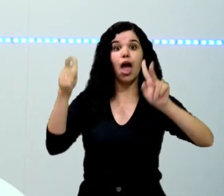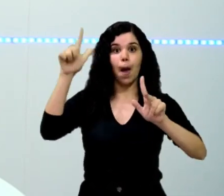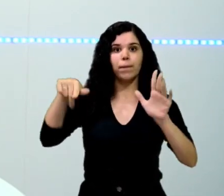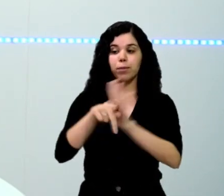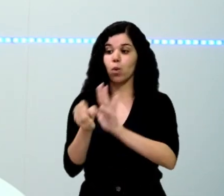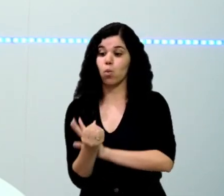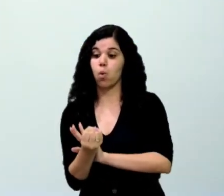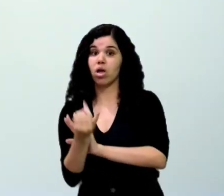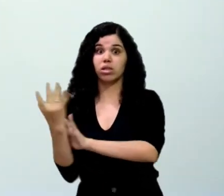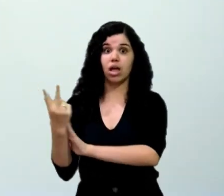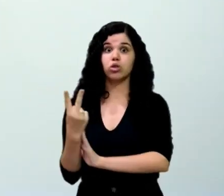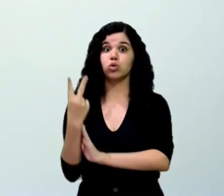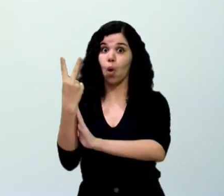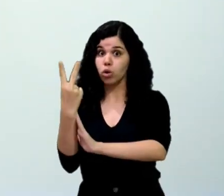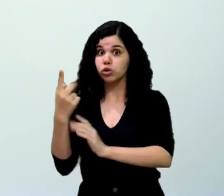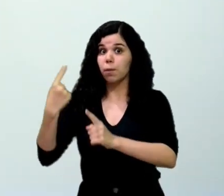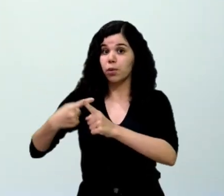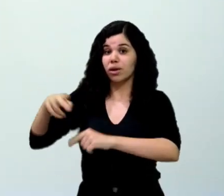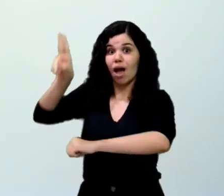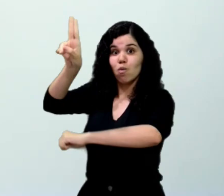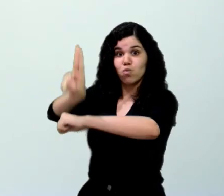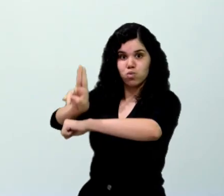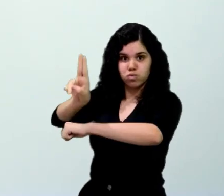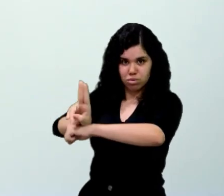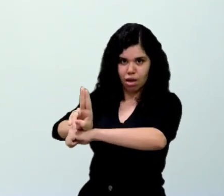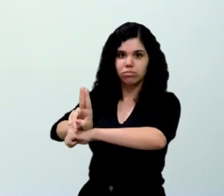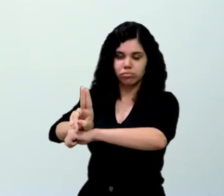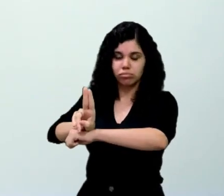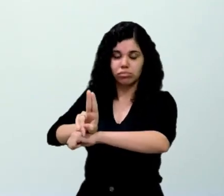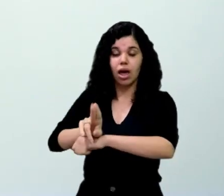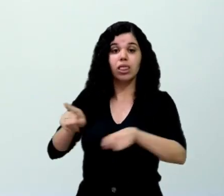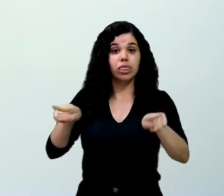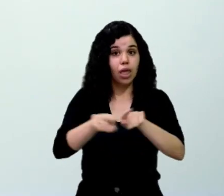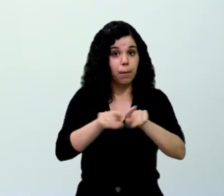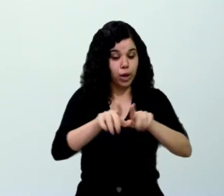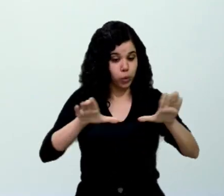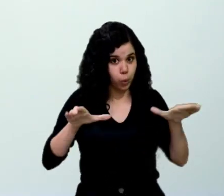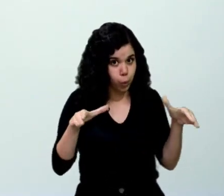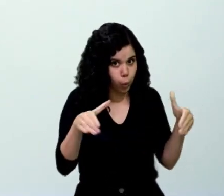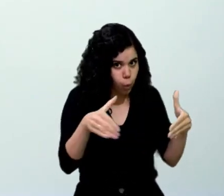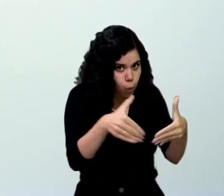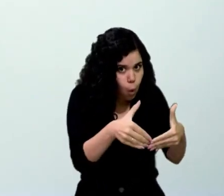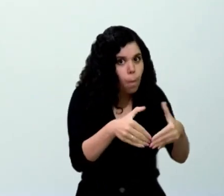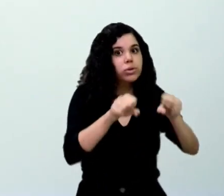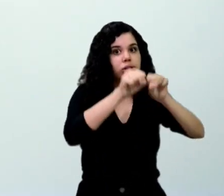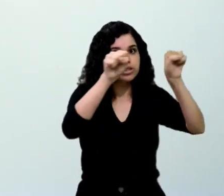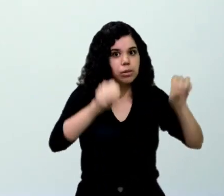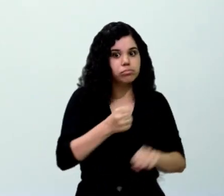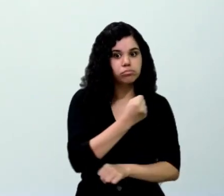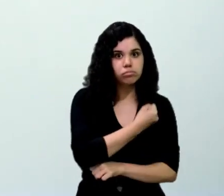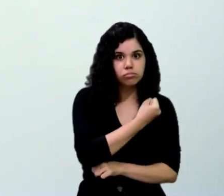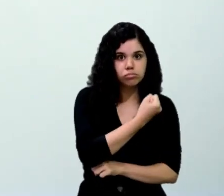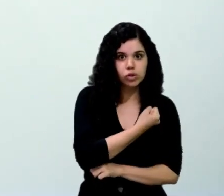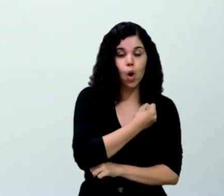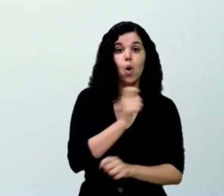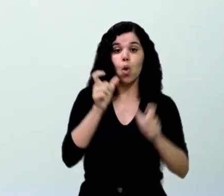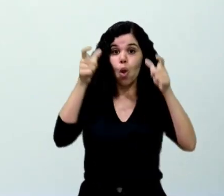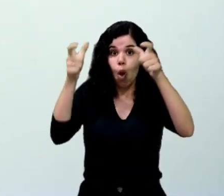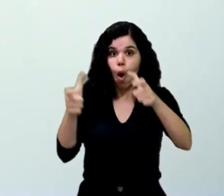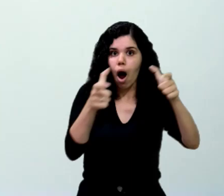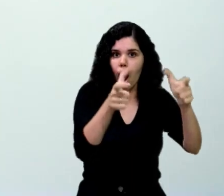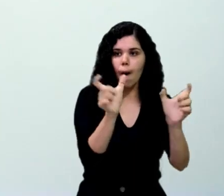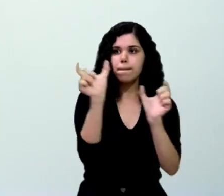vai estar na unidade. E falando sobre o sistema de numeração decimal, né, o valor que o número ocupa em uma